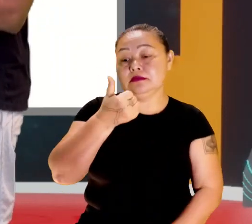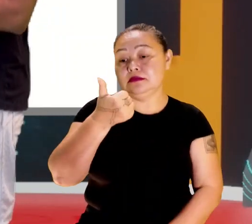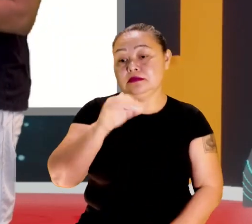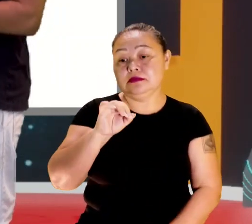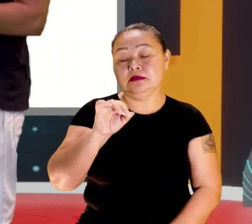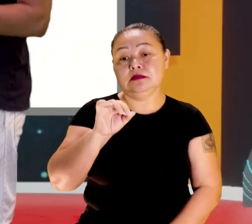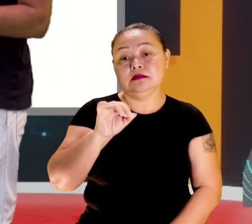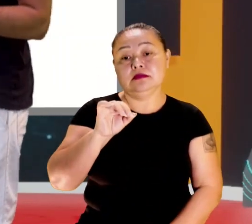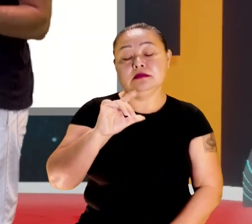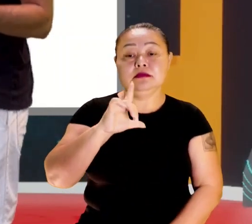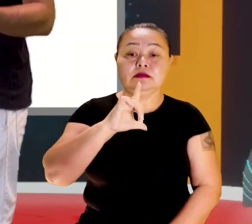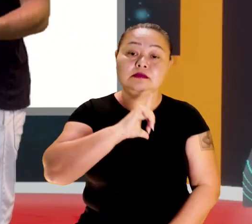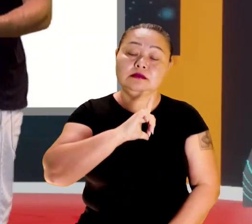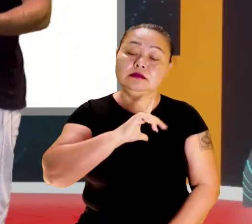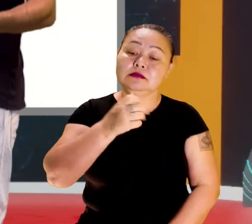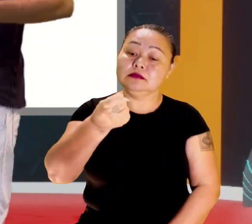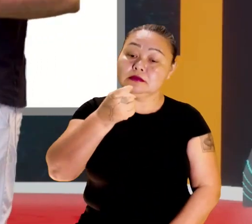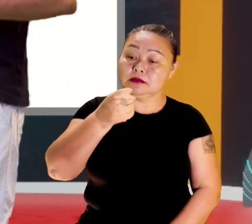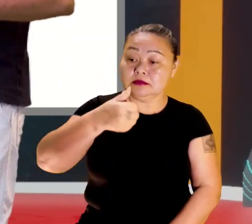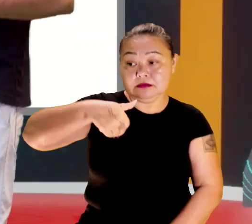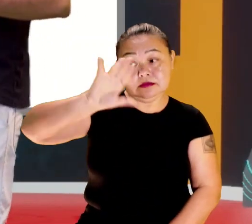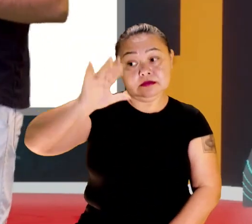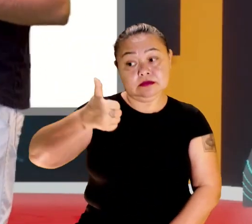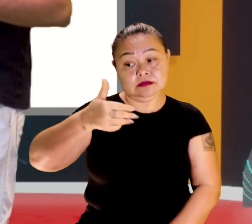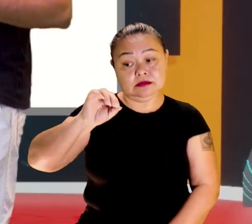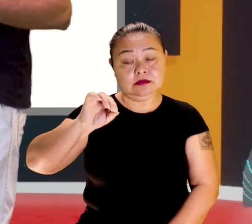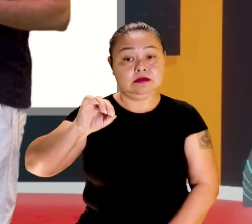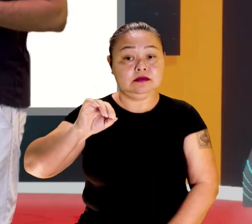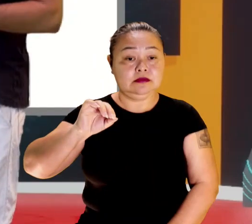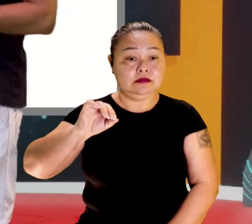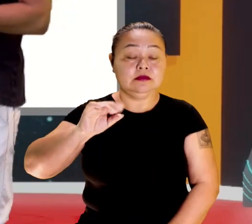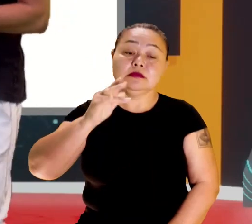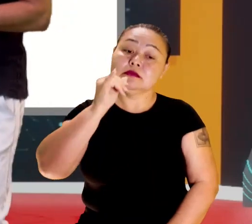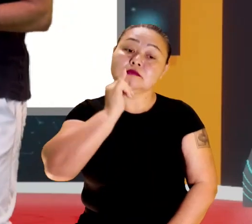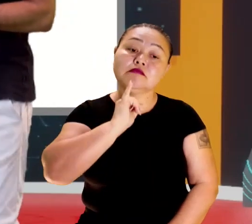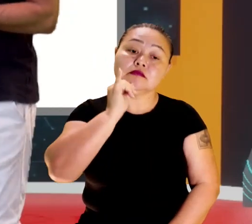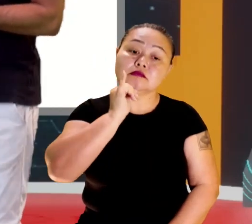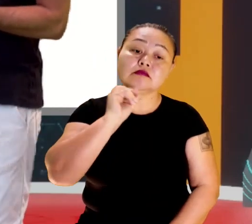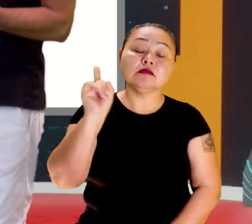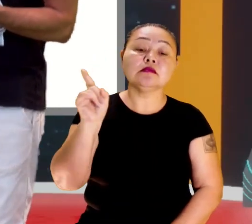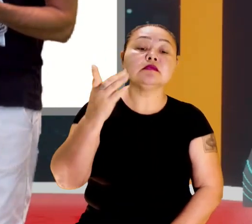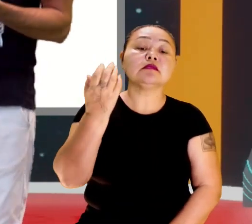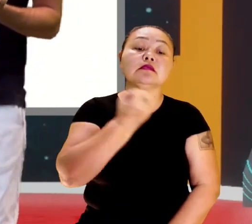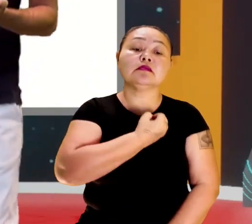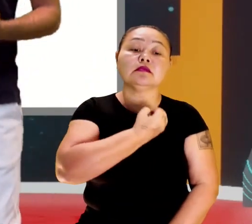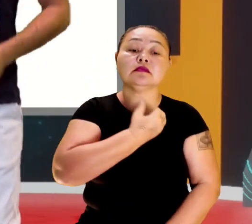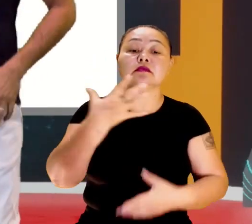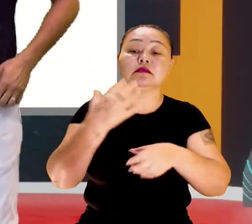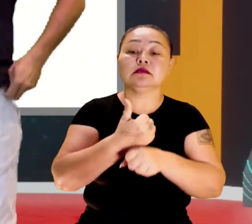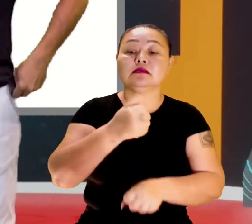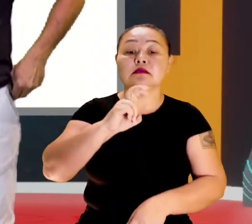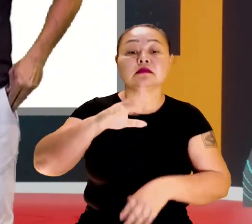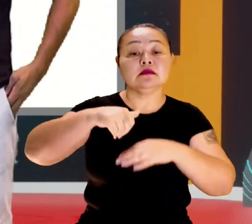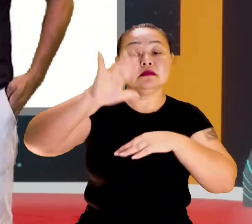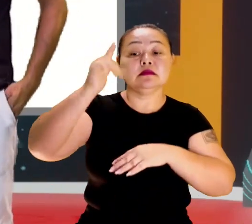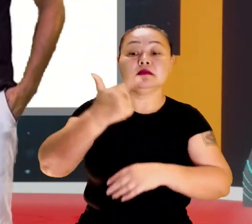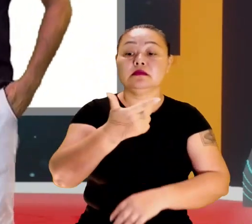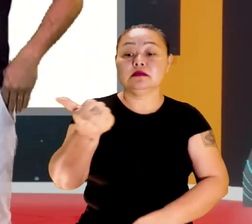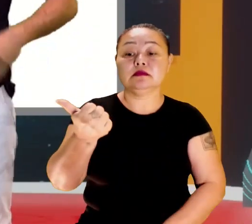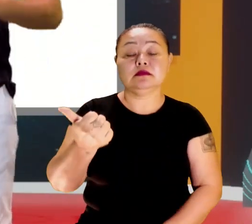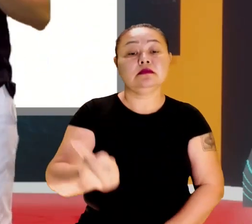10, eu vou achar um x maior que 10. Isso. Por exemplo, que número eu vou somar com 15 aqui para dar maior que